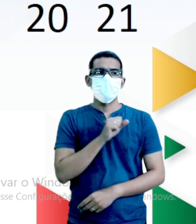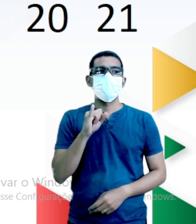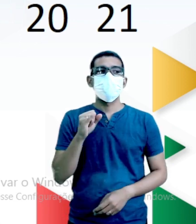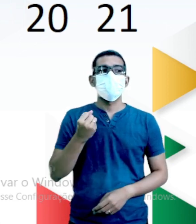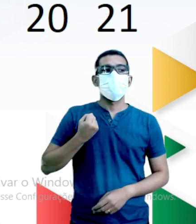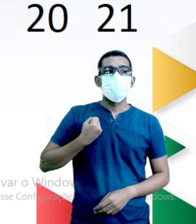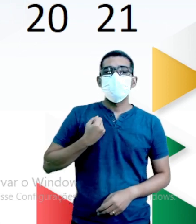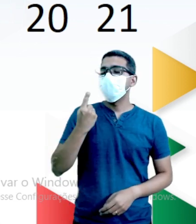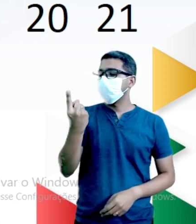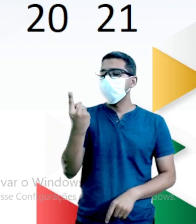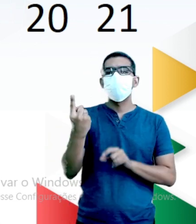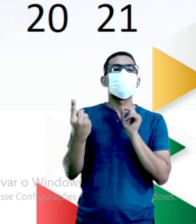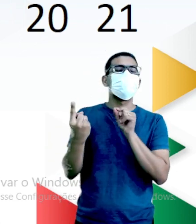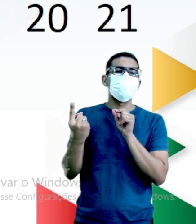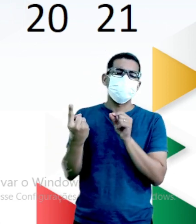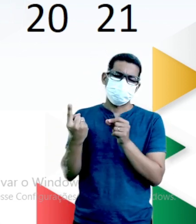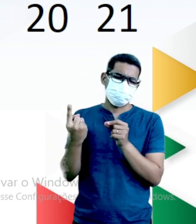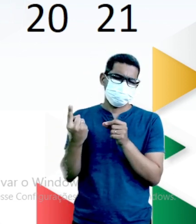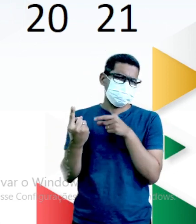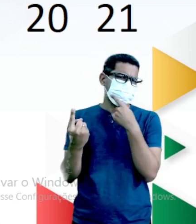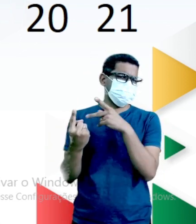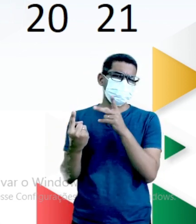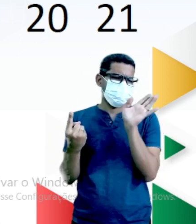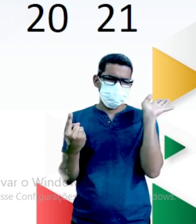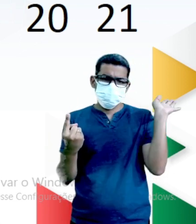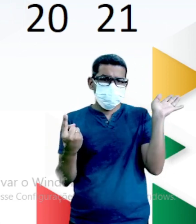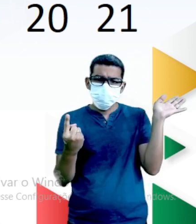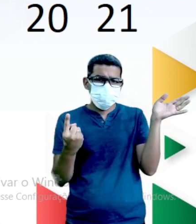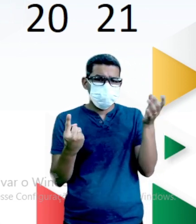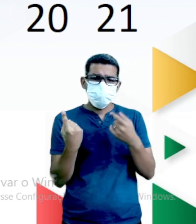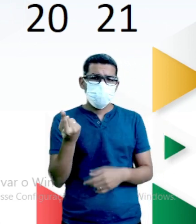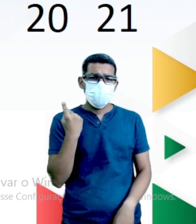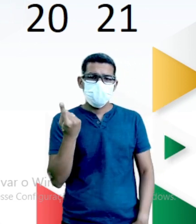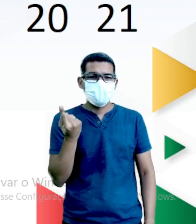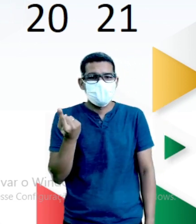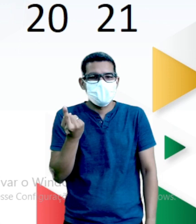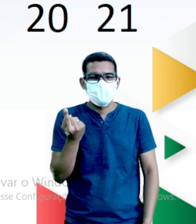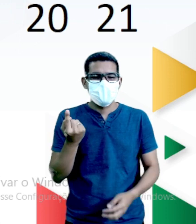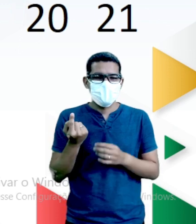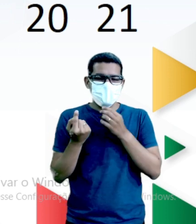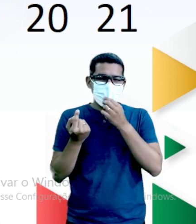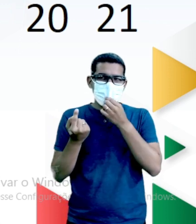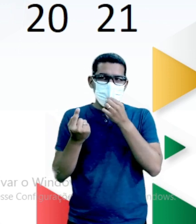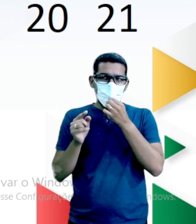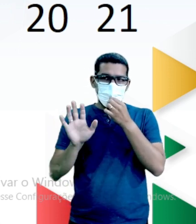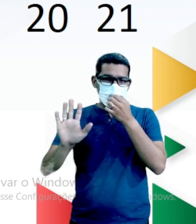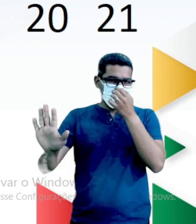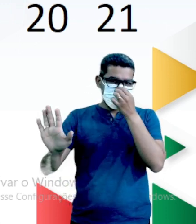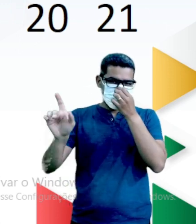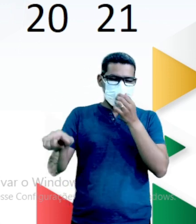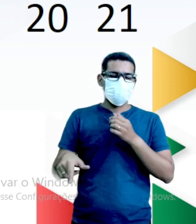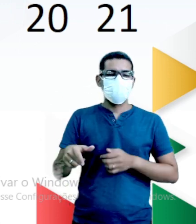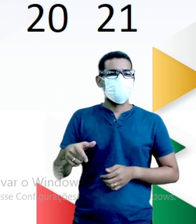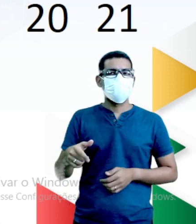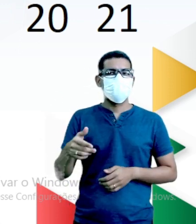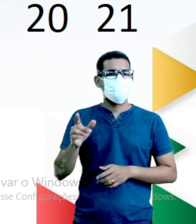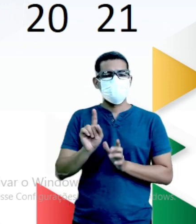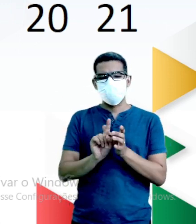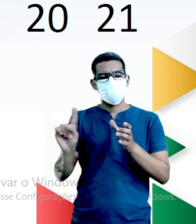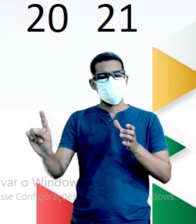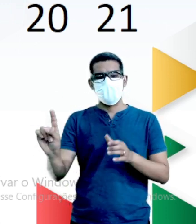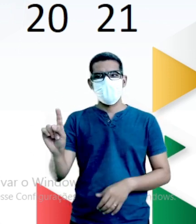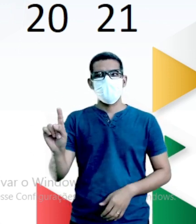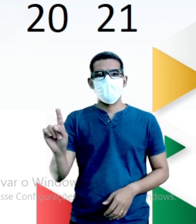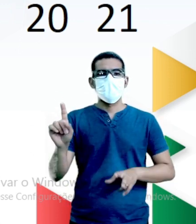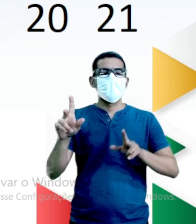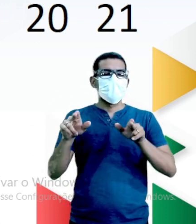1? É o número 1 e pronto. Ele não é primo, não é composto. Ele está lá sozinho. Deixa ele lá, que ele é o cara separado. Assim